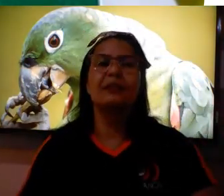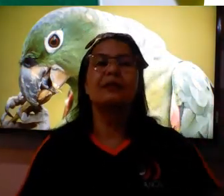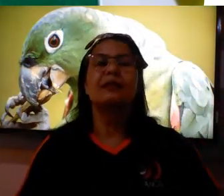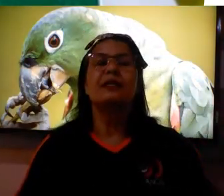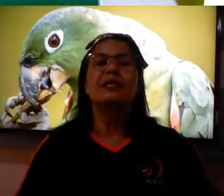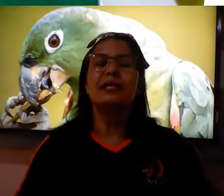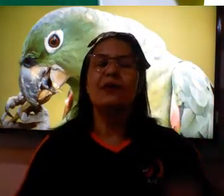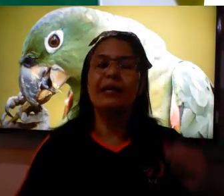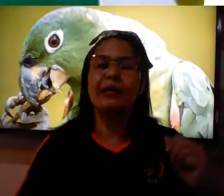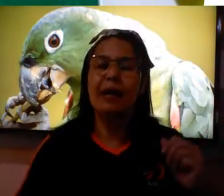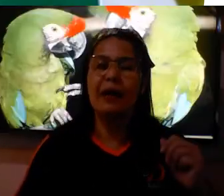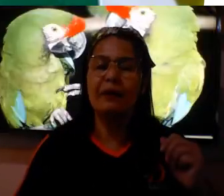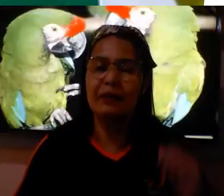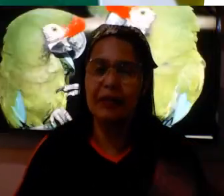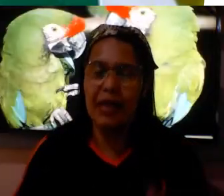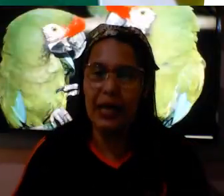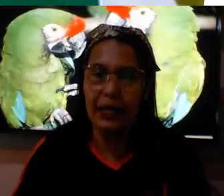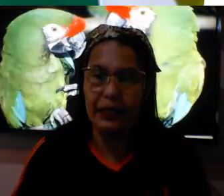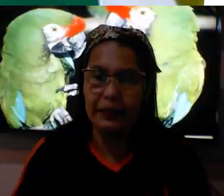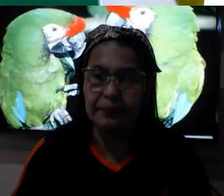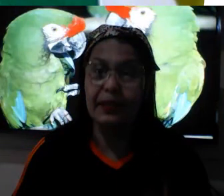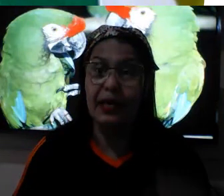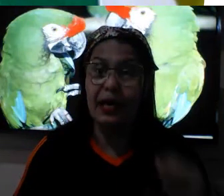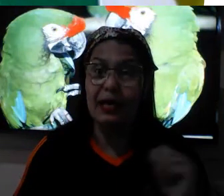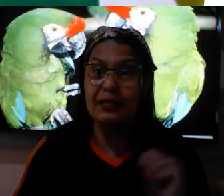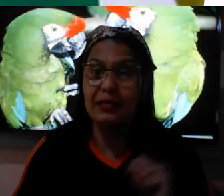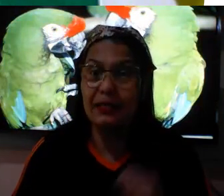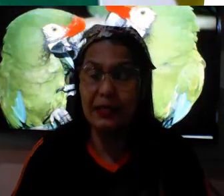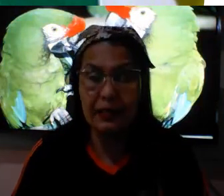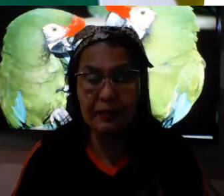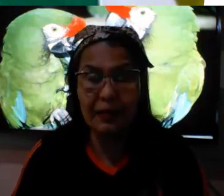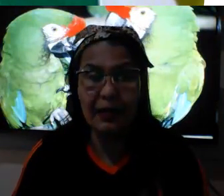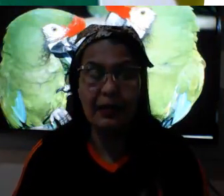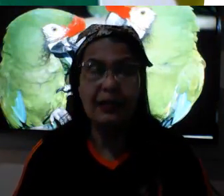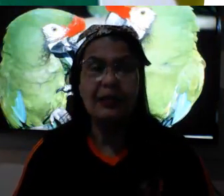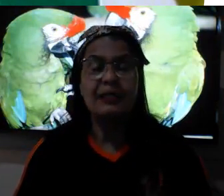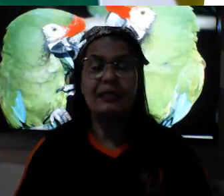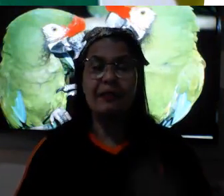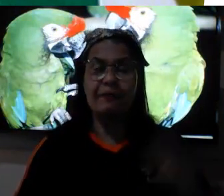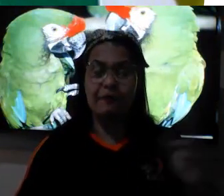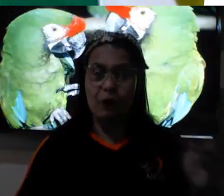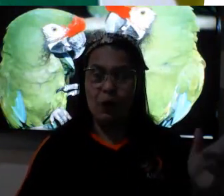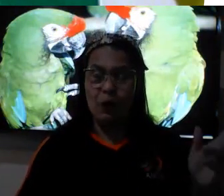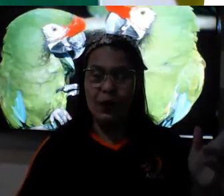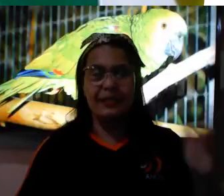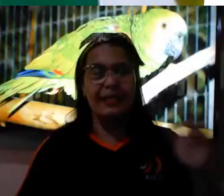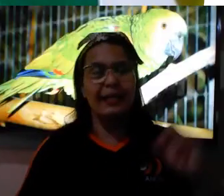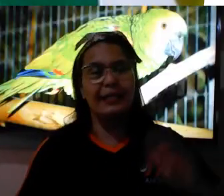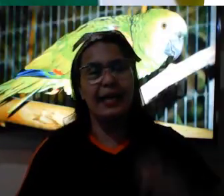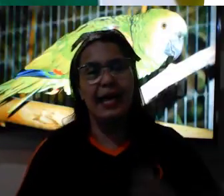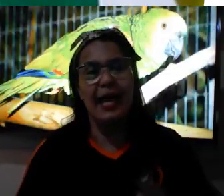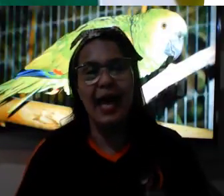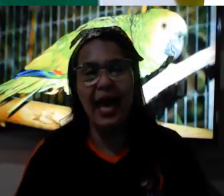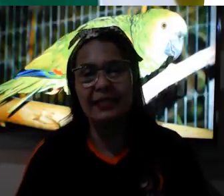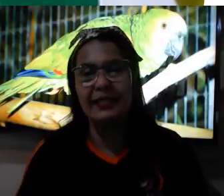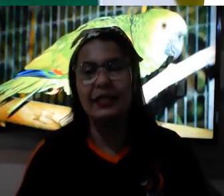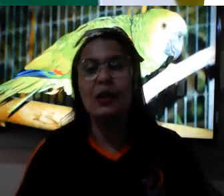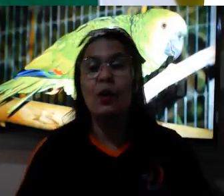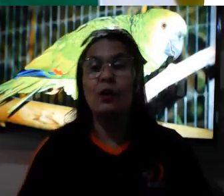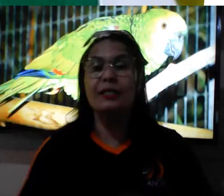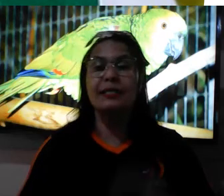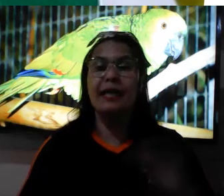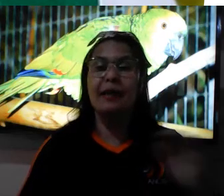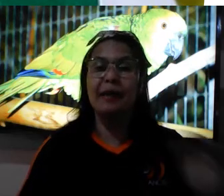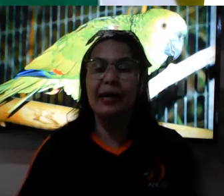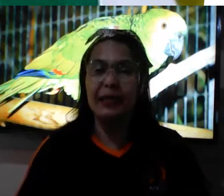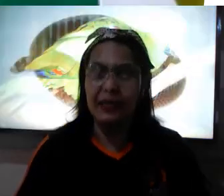penas, se o animal tem escama, se voa, se é terrestre,